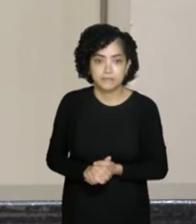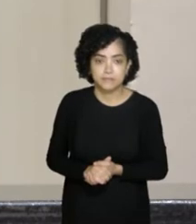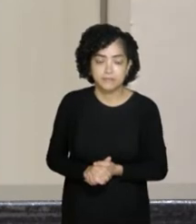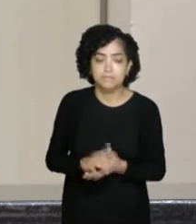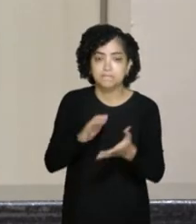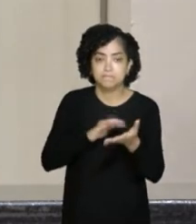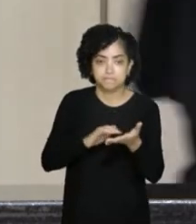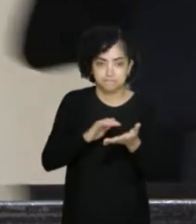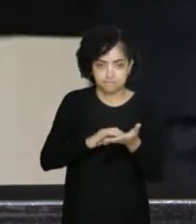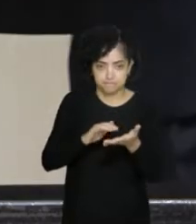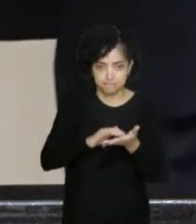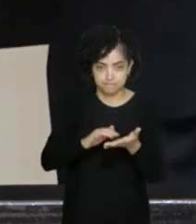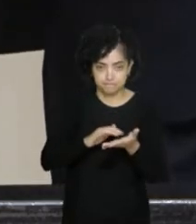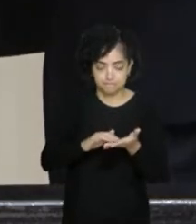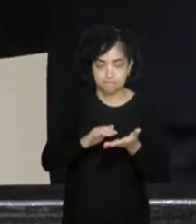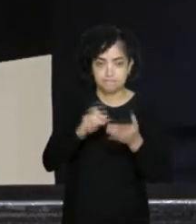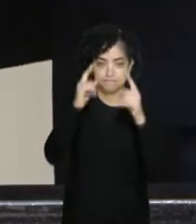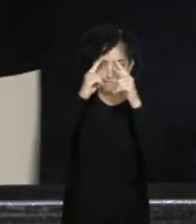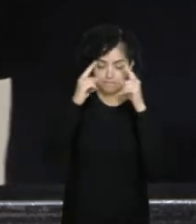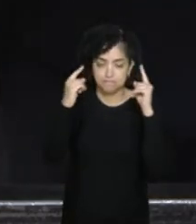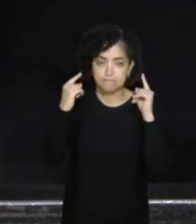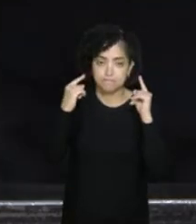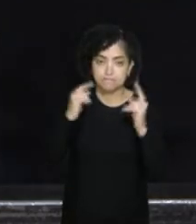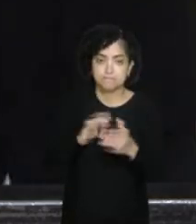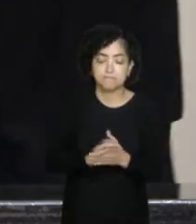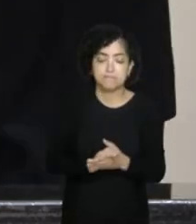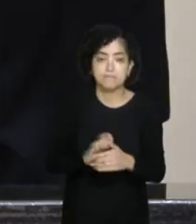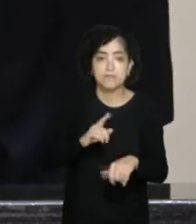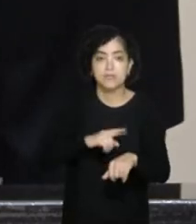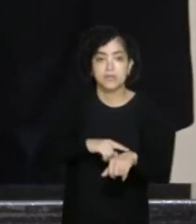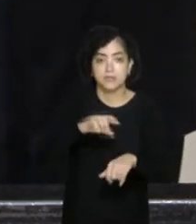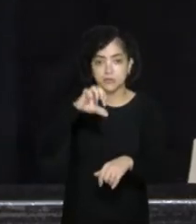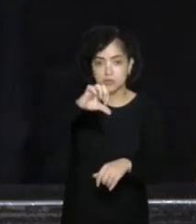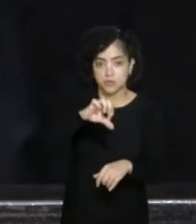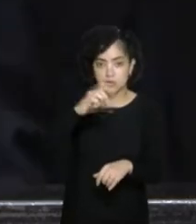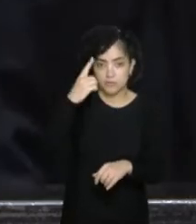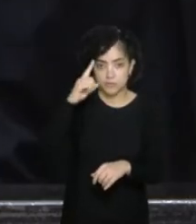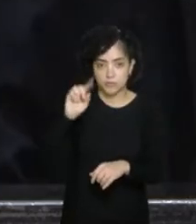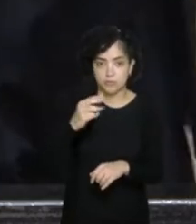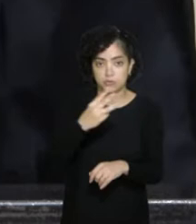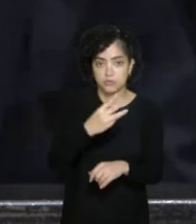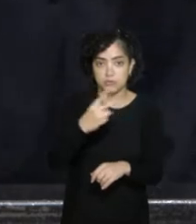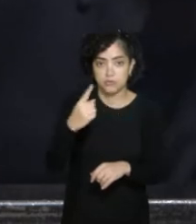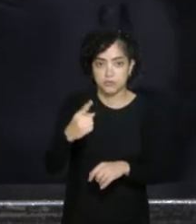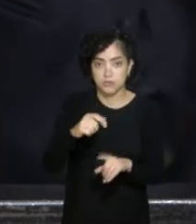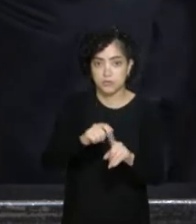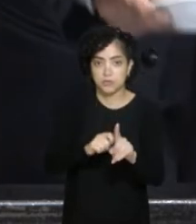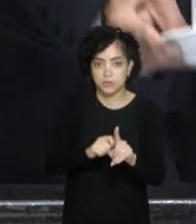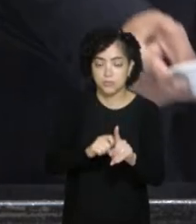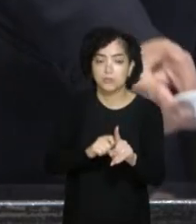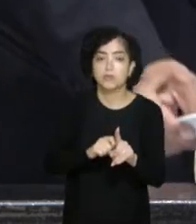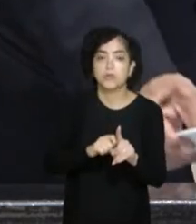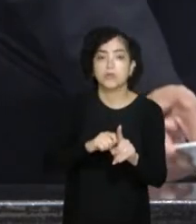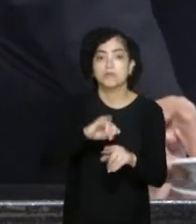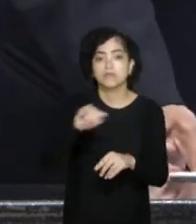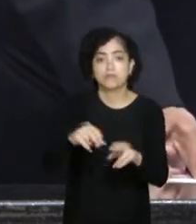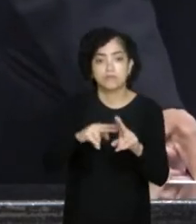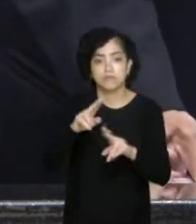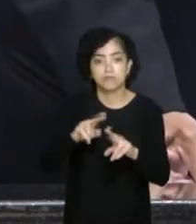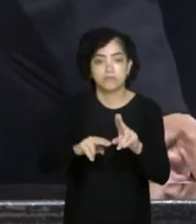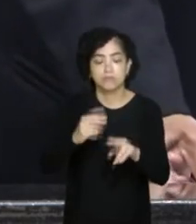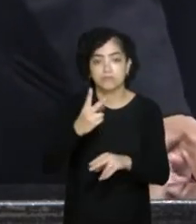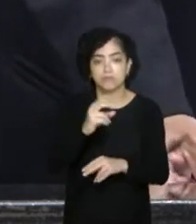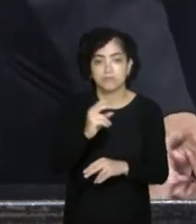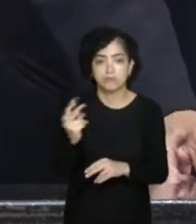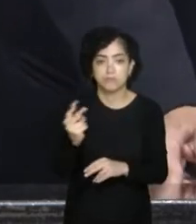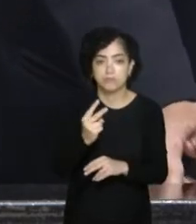Secretaria, deputado Neudir Sareto, às 9 horas do dia 30 de junho do ano 2022, nessa